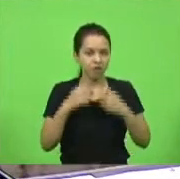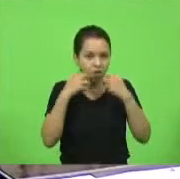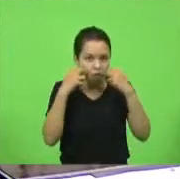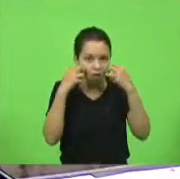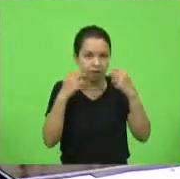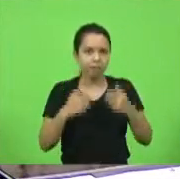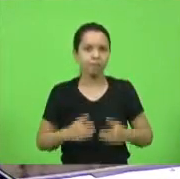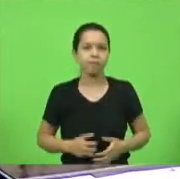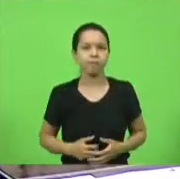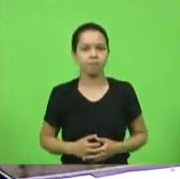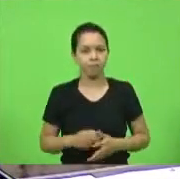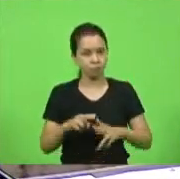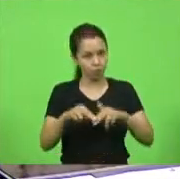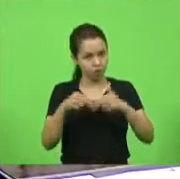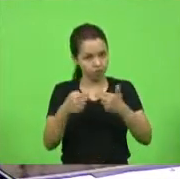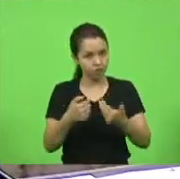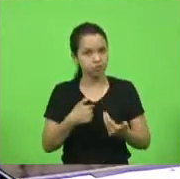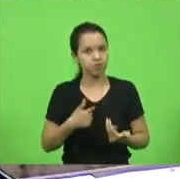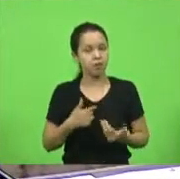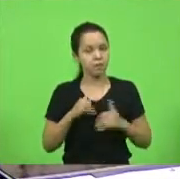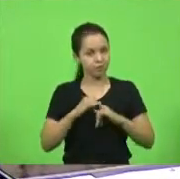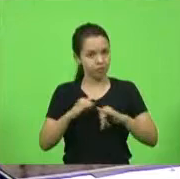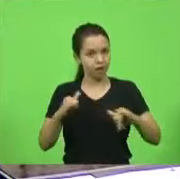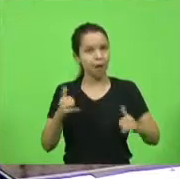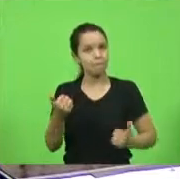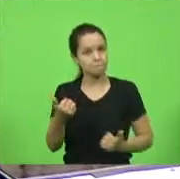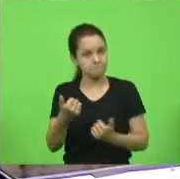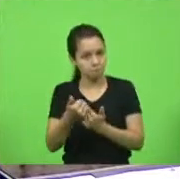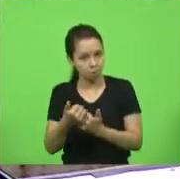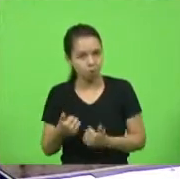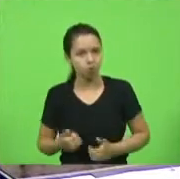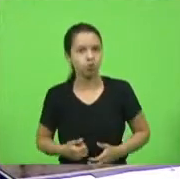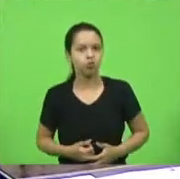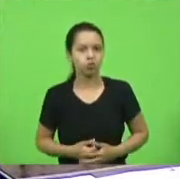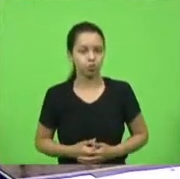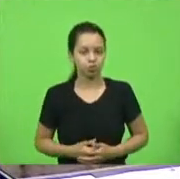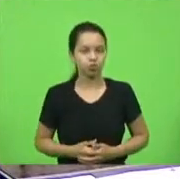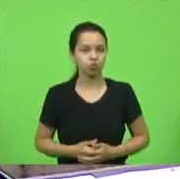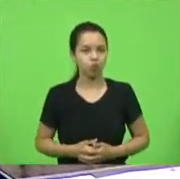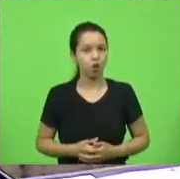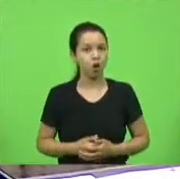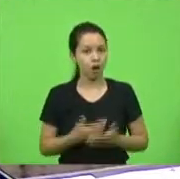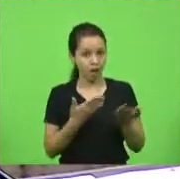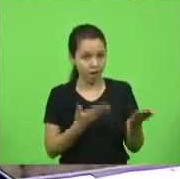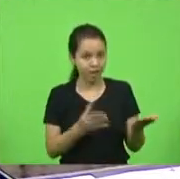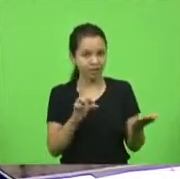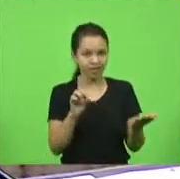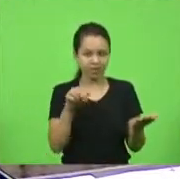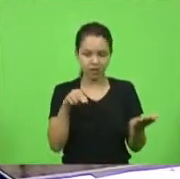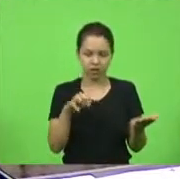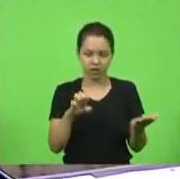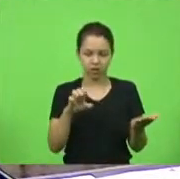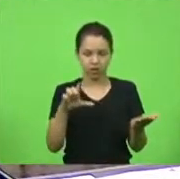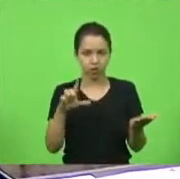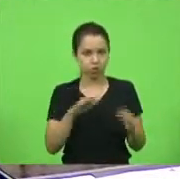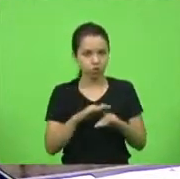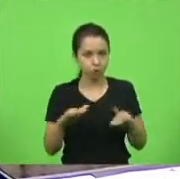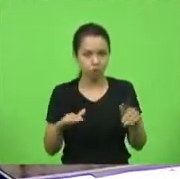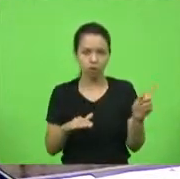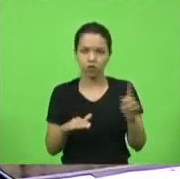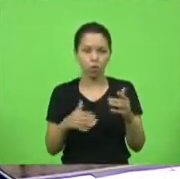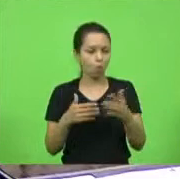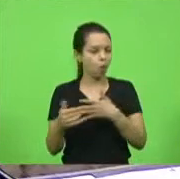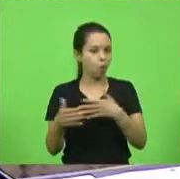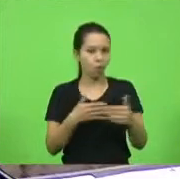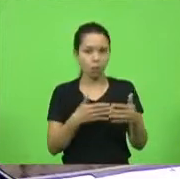Por isso fica aqui a minha manifestação em apoio a essa situação, não só pelo Daniel pelo Daniel Silveira, por qualquer deputado de